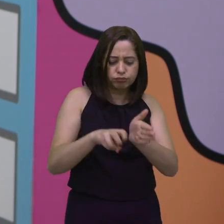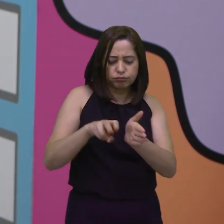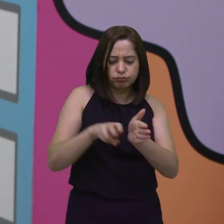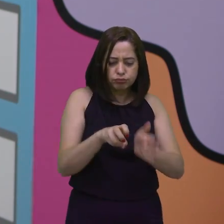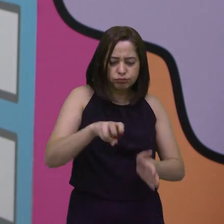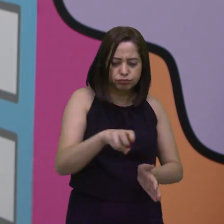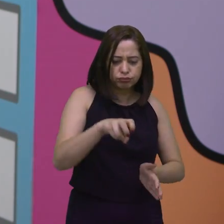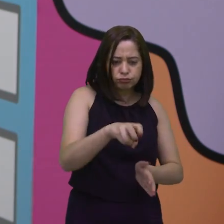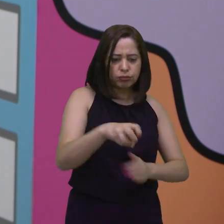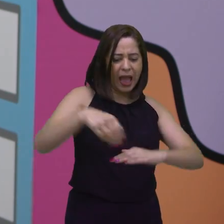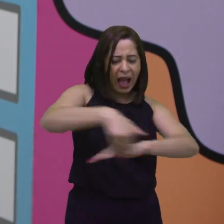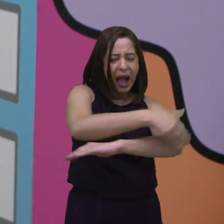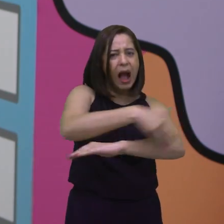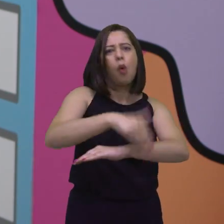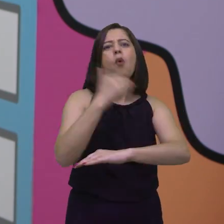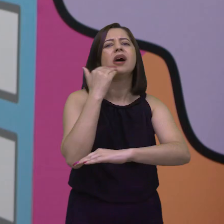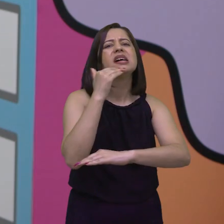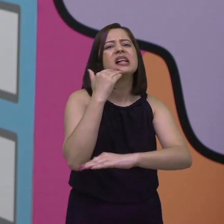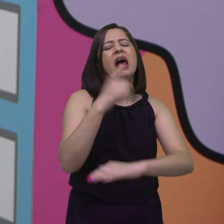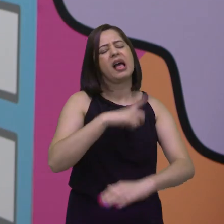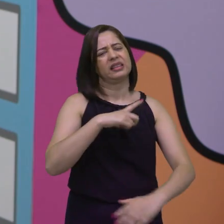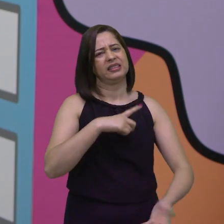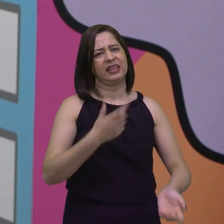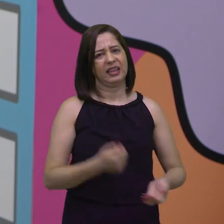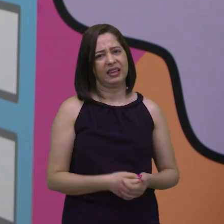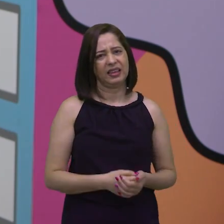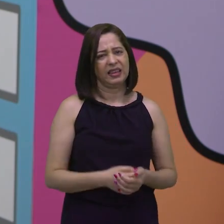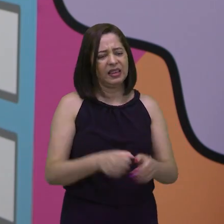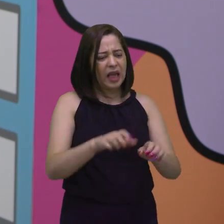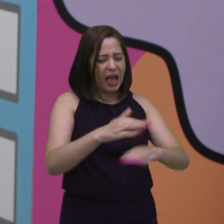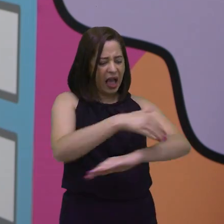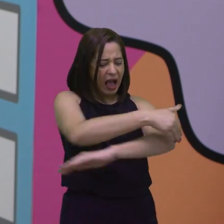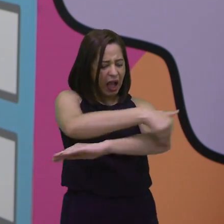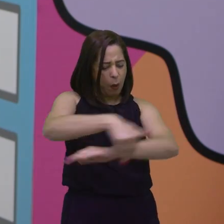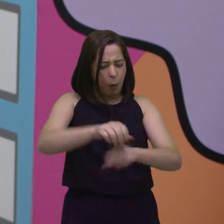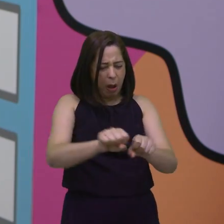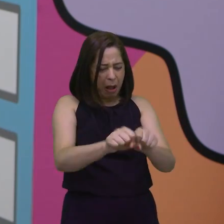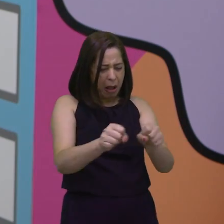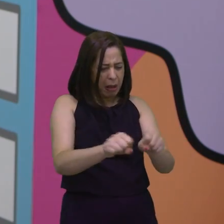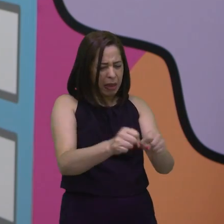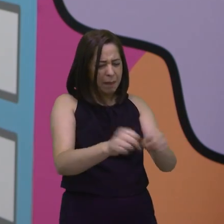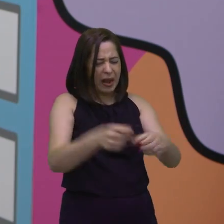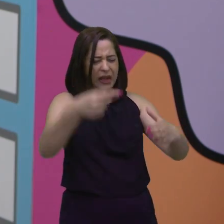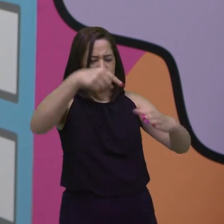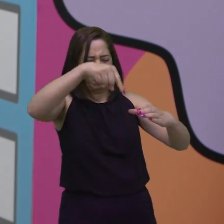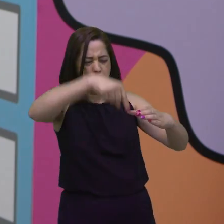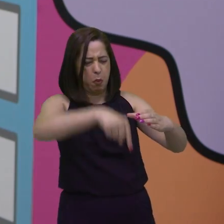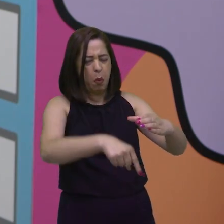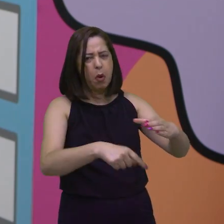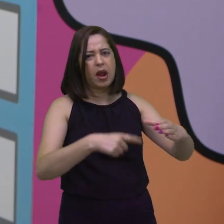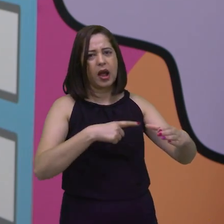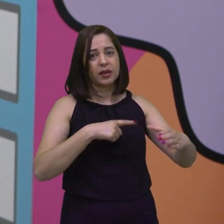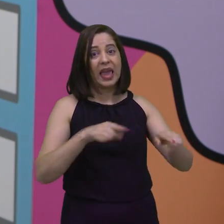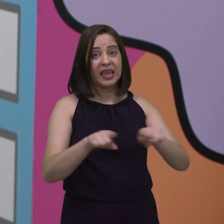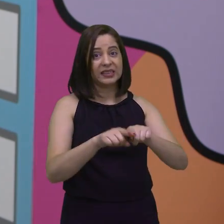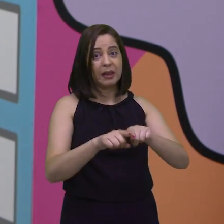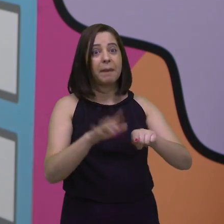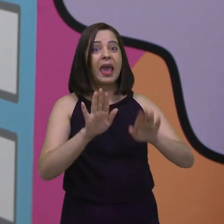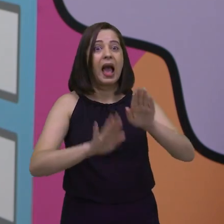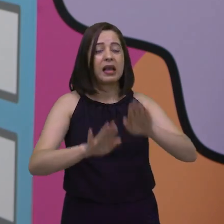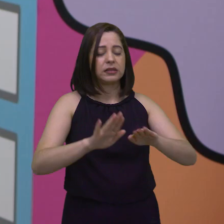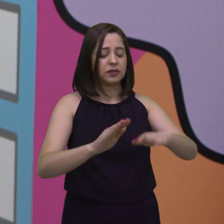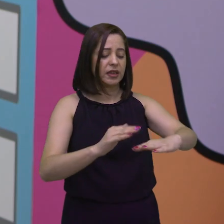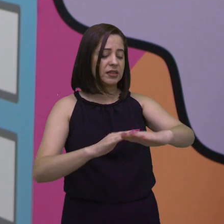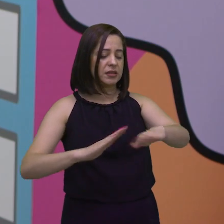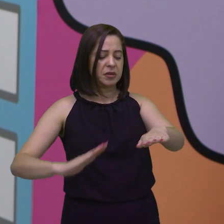quebrado, enfim. E é aquilo que você falou, que as rampas também nem sempre têm a